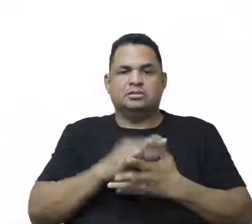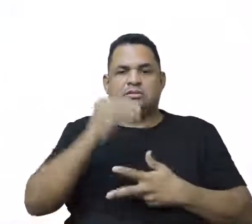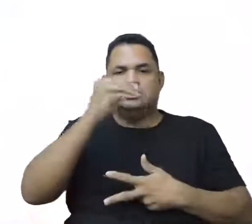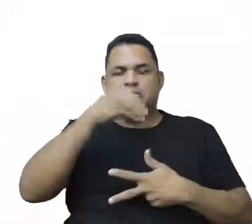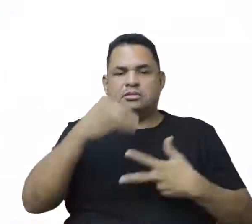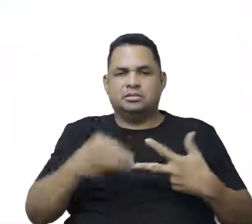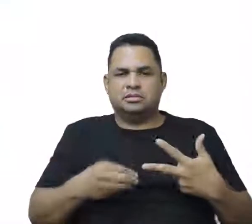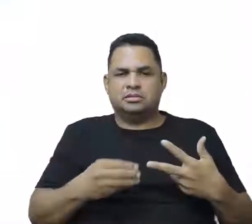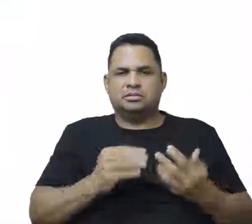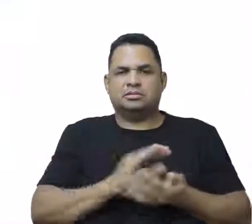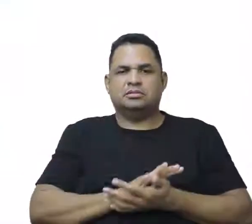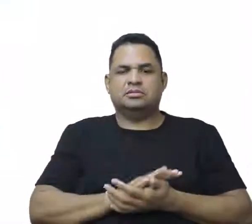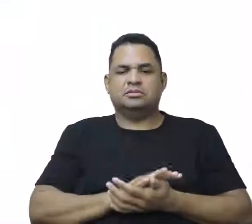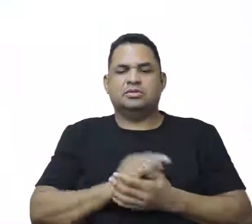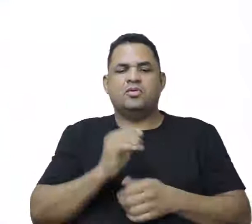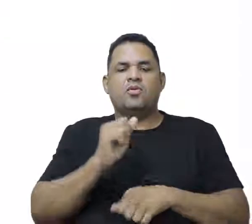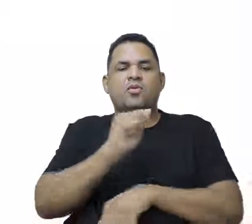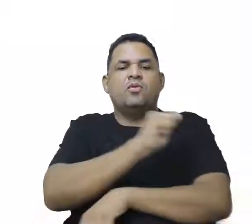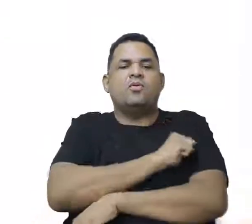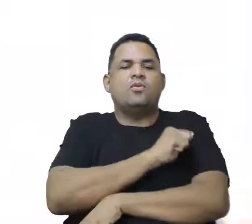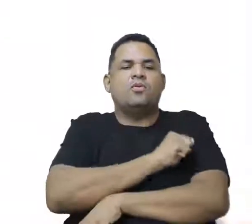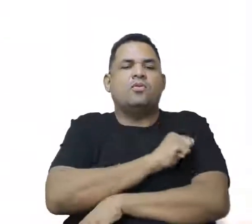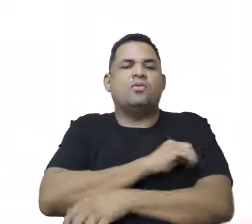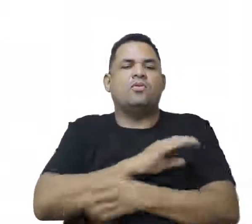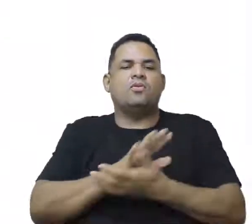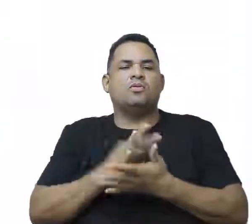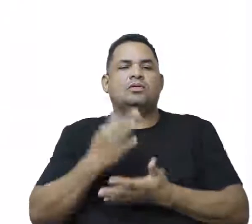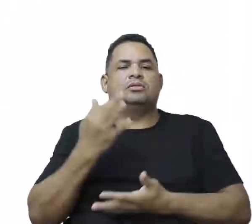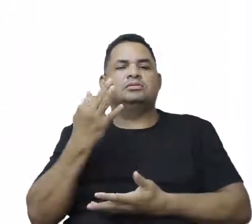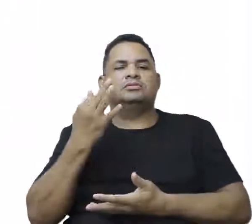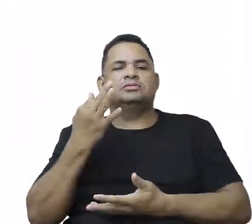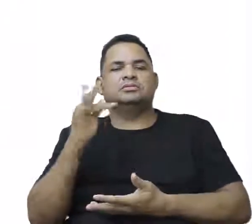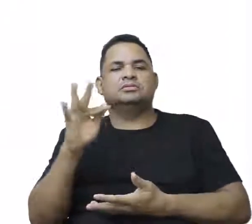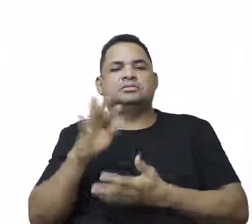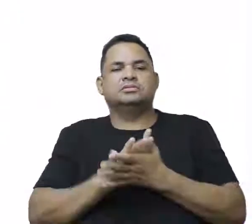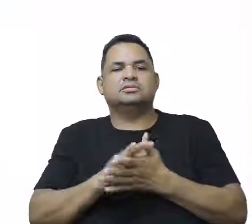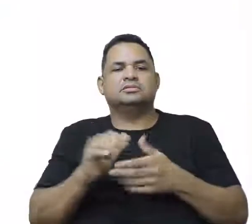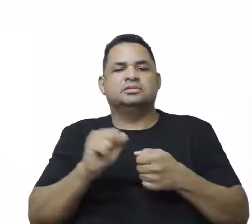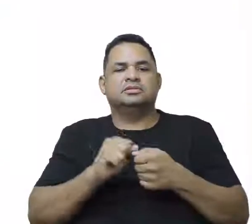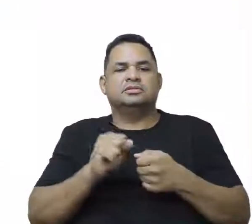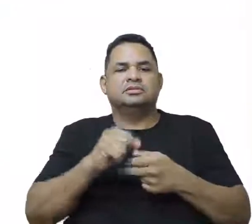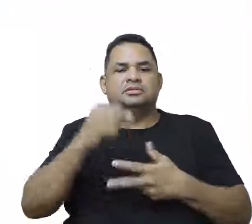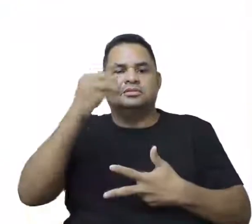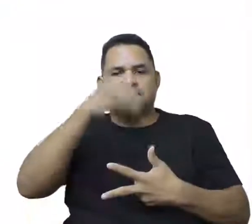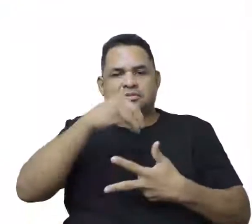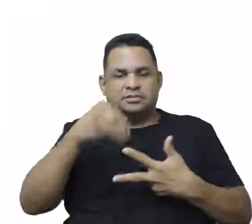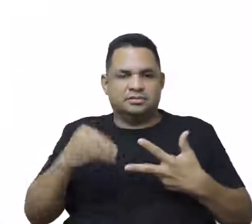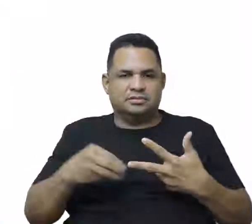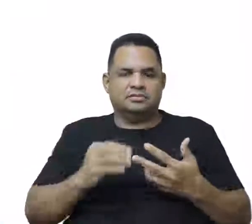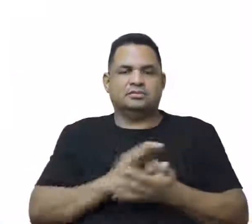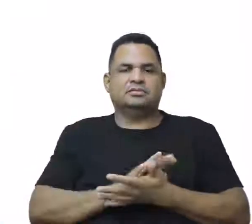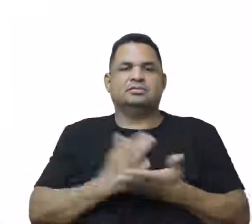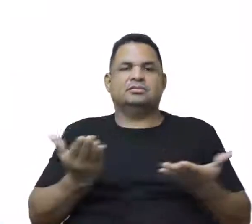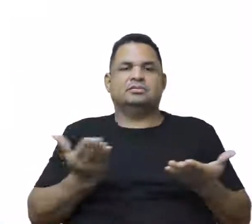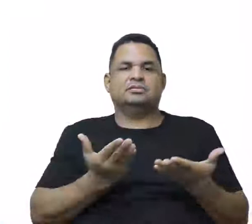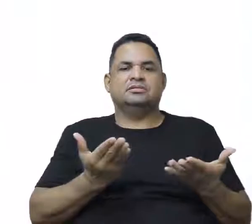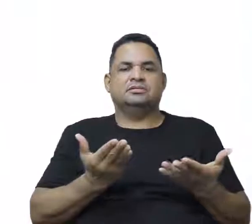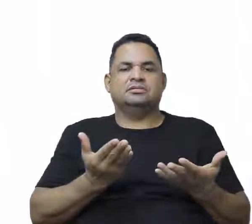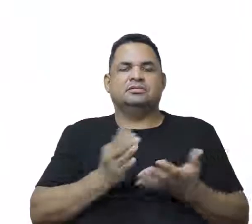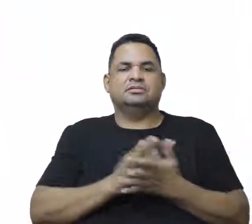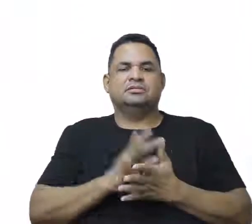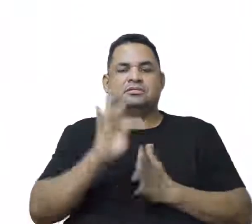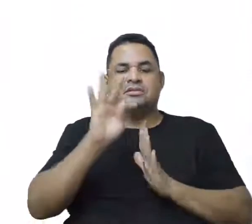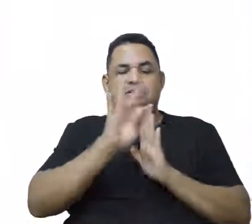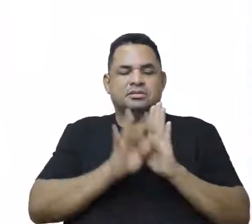Meus alunos da faculdade falam muito isso. Professora, a senhora fez questão do Enem para gente, professora? E aí, esse texto